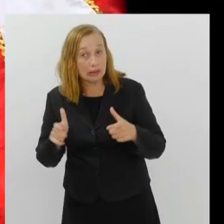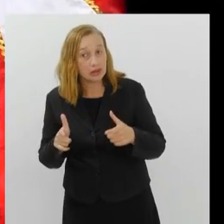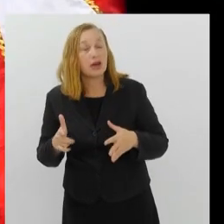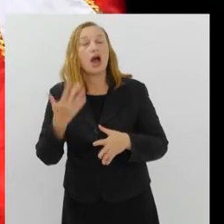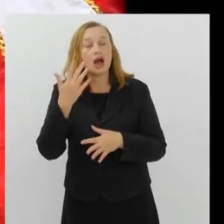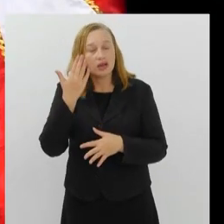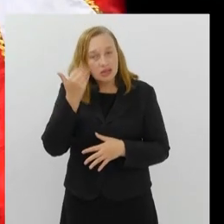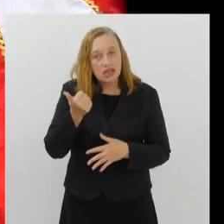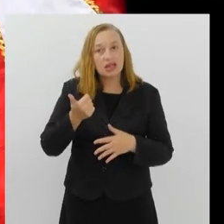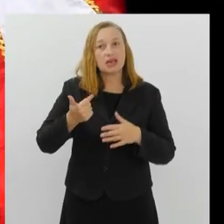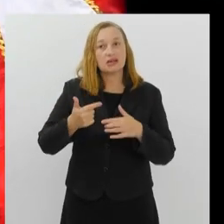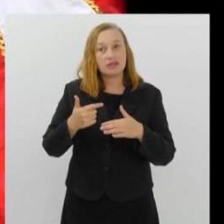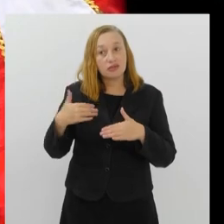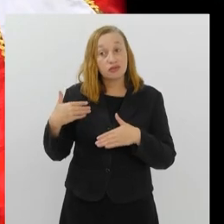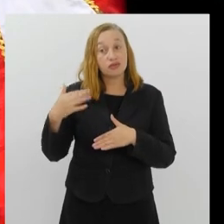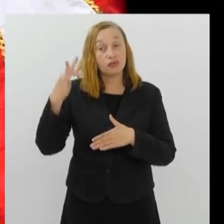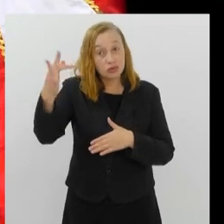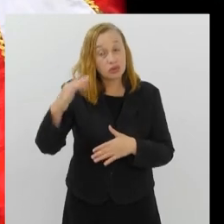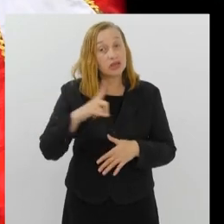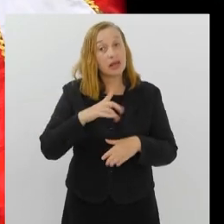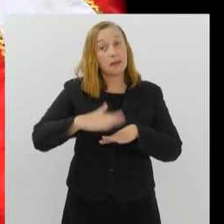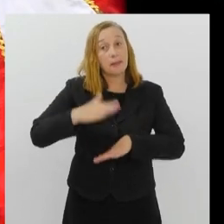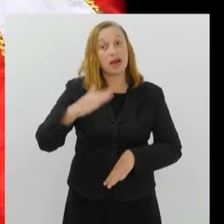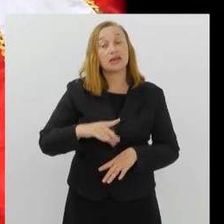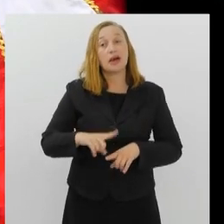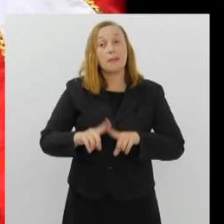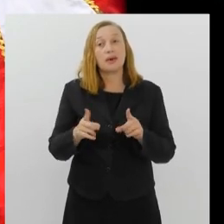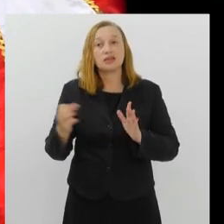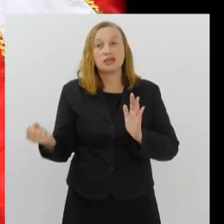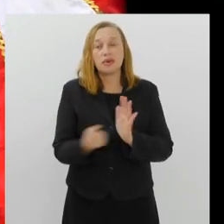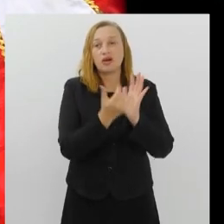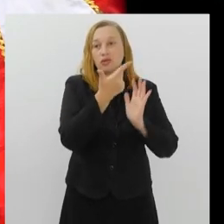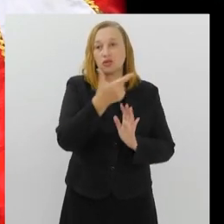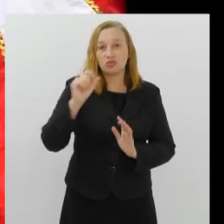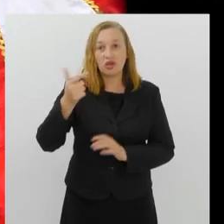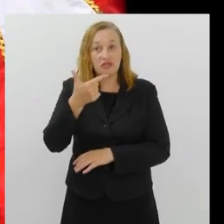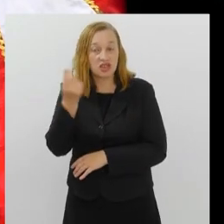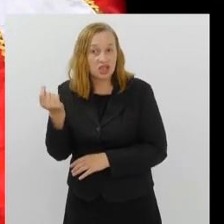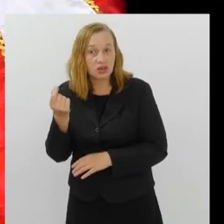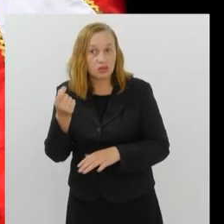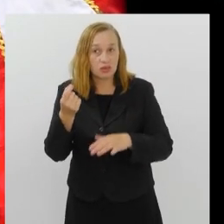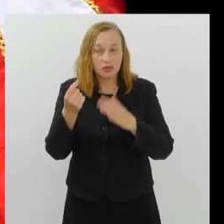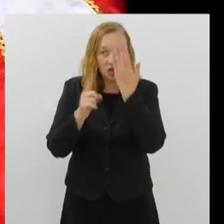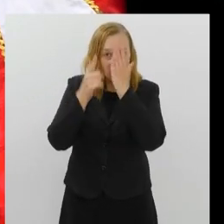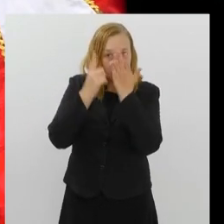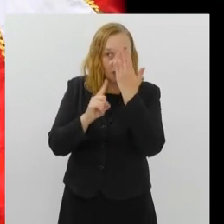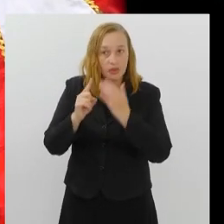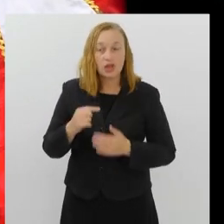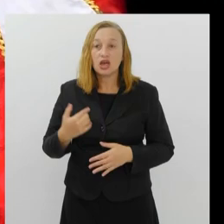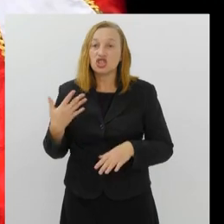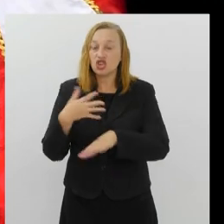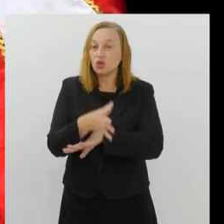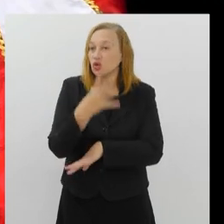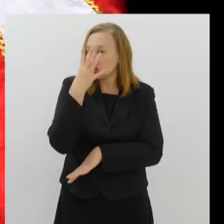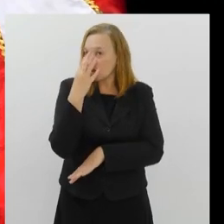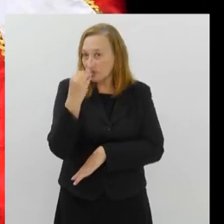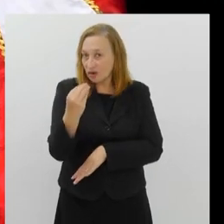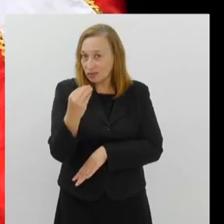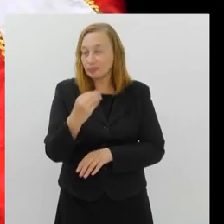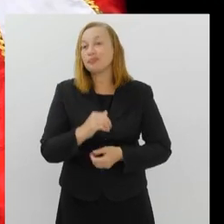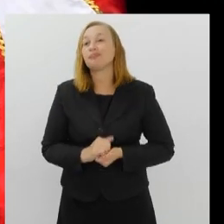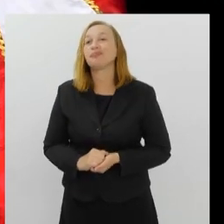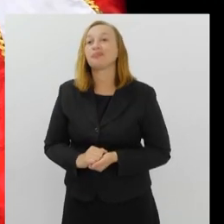provavelmente vou ter muitos ainda pela frente, mas o que me marcou muito foi no carnaval de 2020. No carnaval de 2020 a gente chegou de van